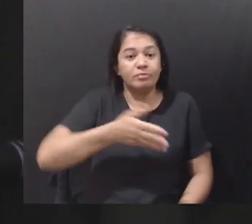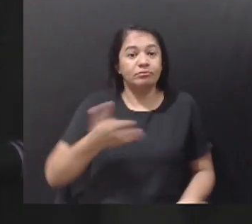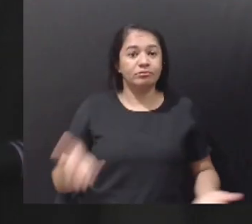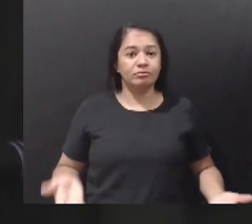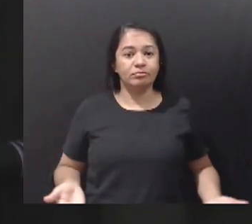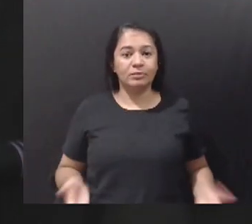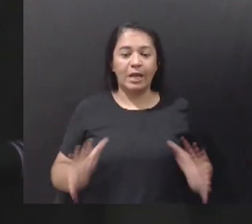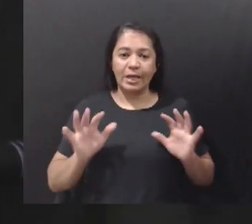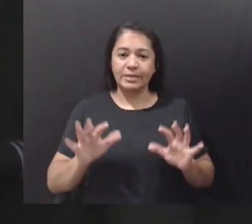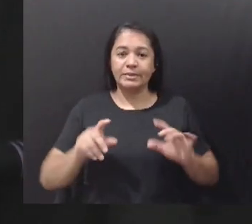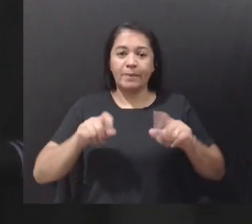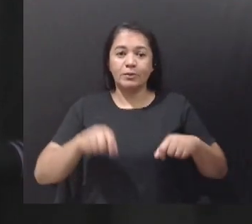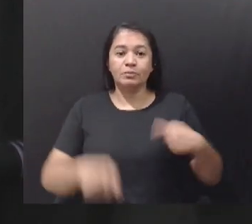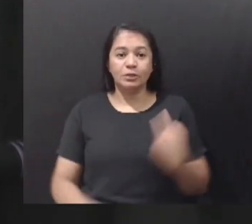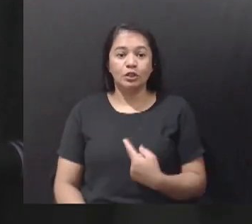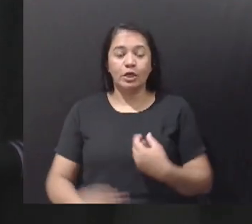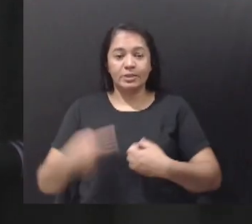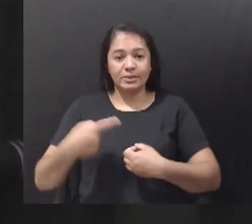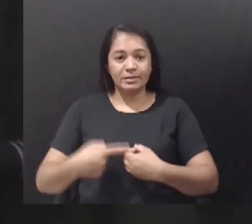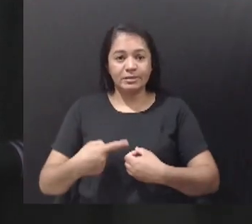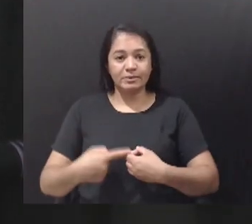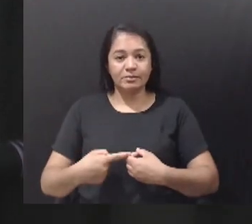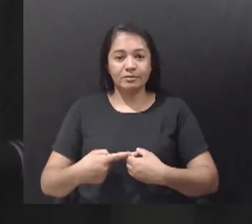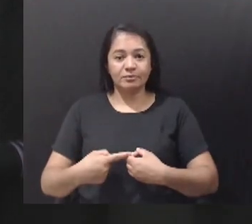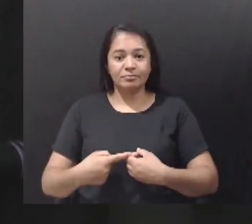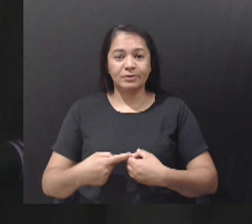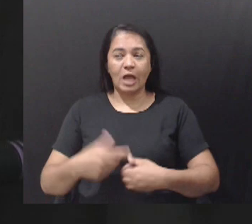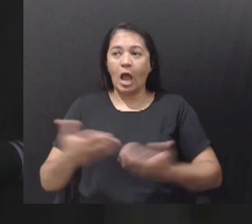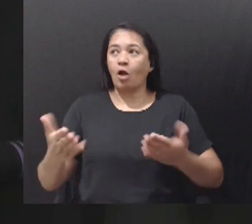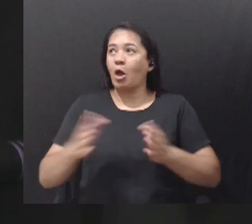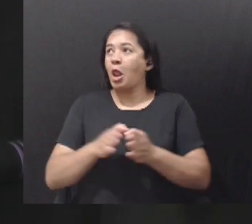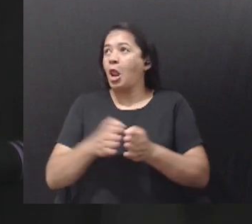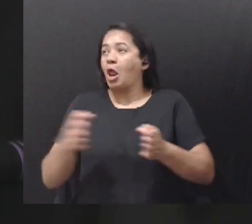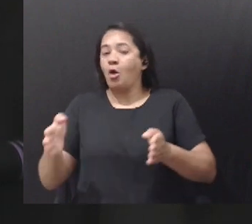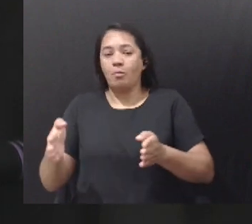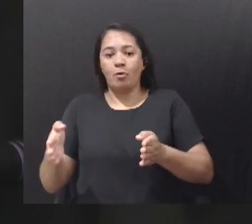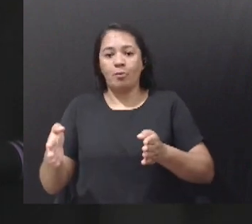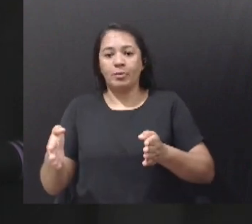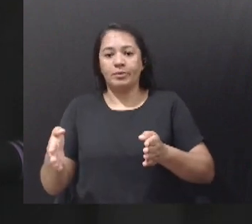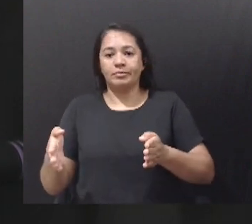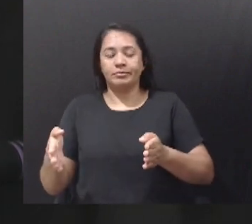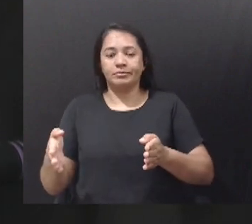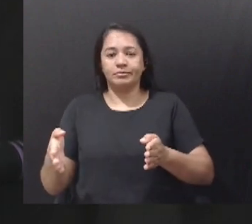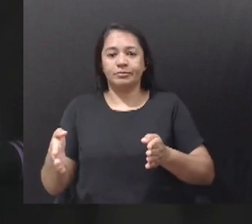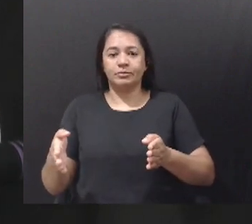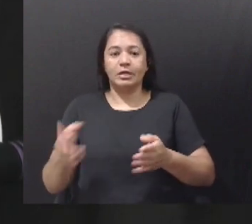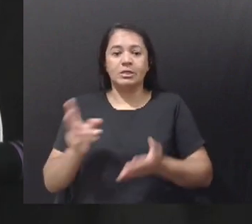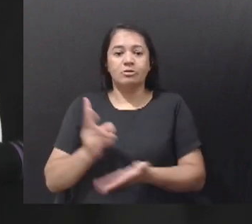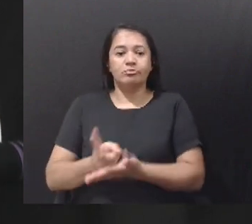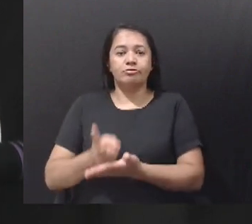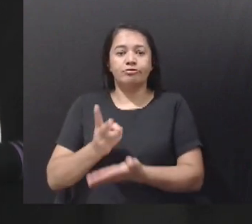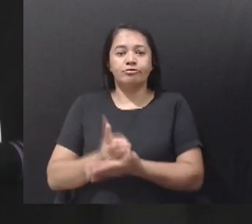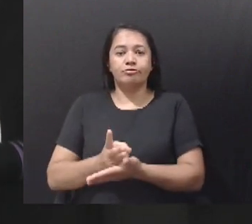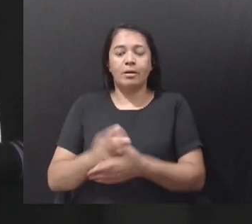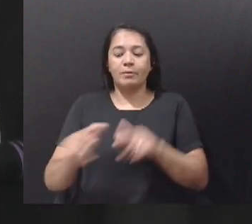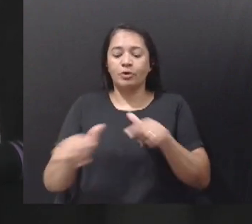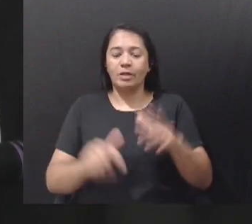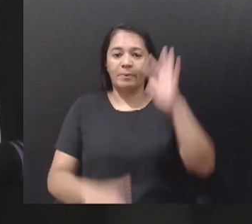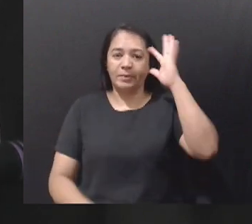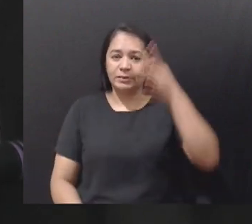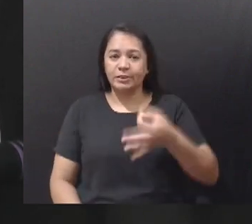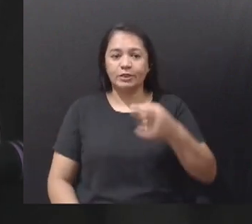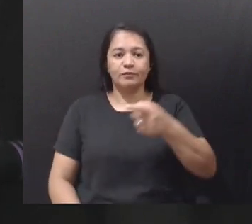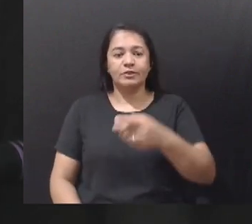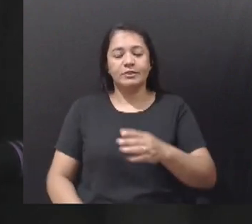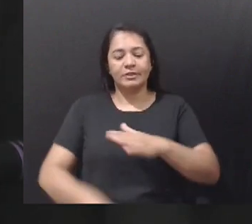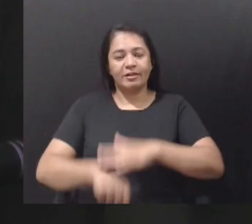nós e para a cidade, não é um momento, o tempo todo do trabalho, a certeza que você está no caminho certo.